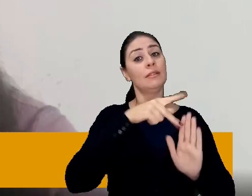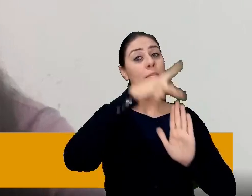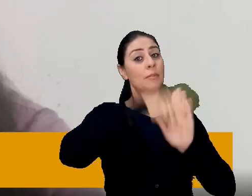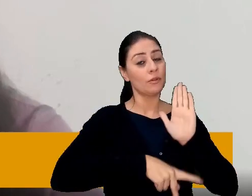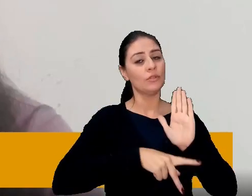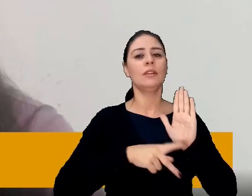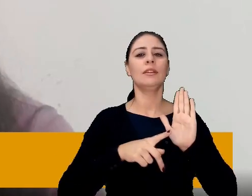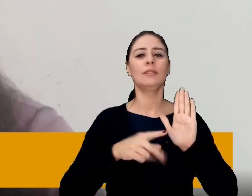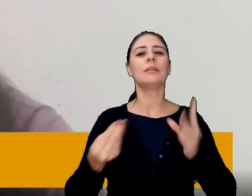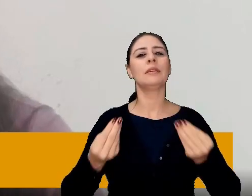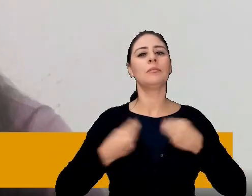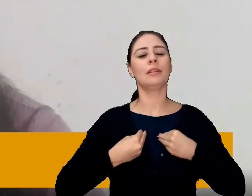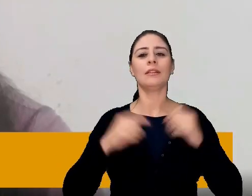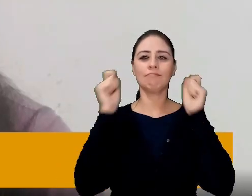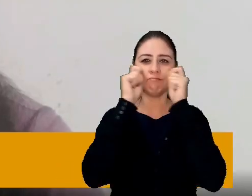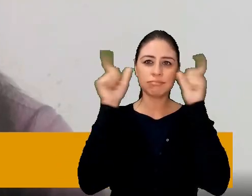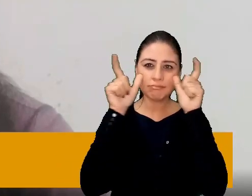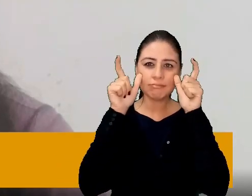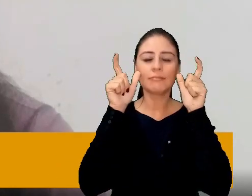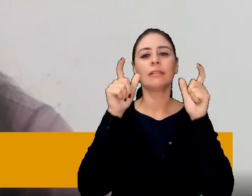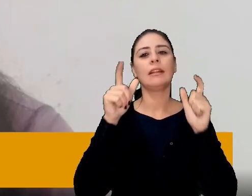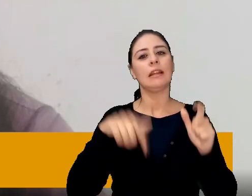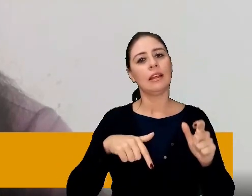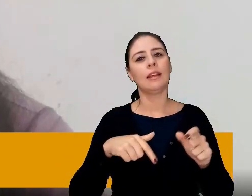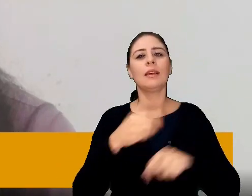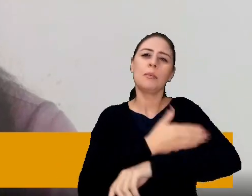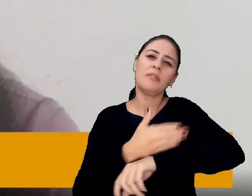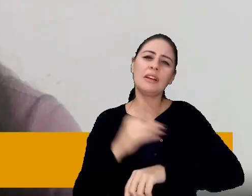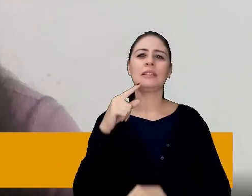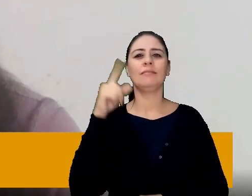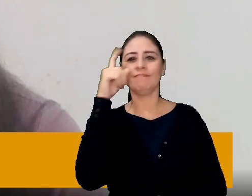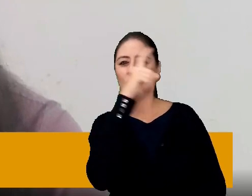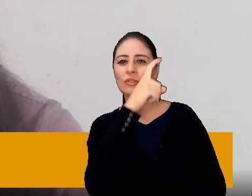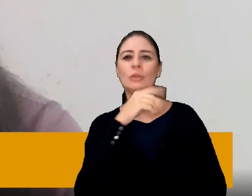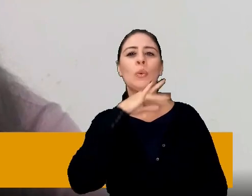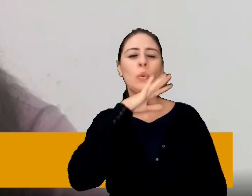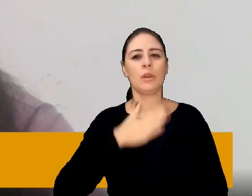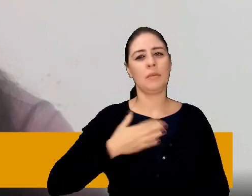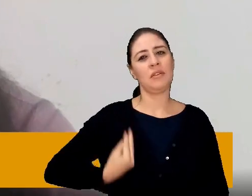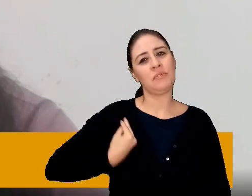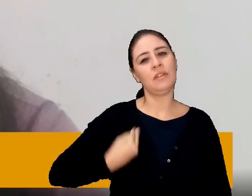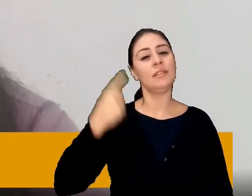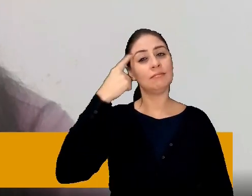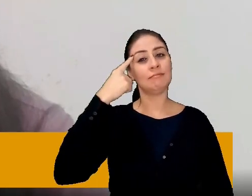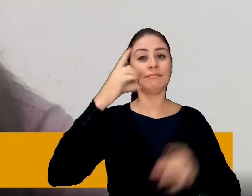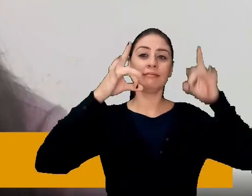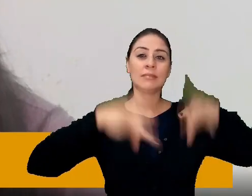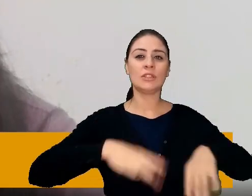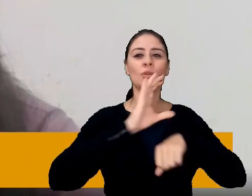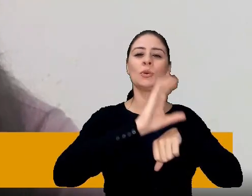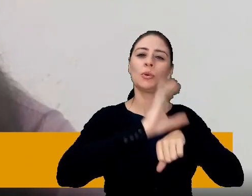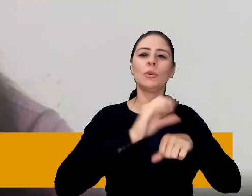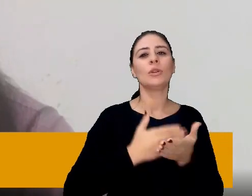no outro. Aí esse projeto de pesquisa e extensão me fez despertar também, assim, passar uma fase ruim que eu